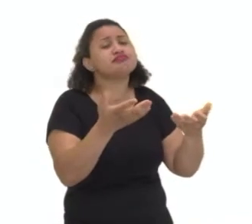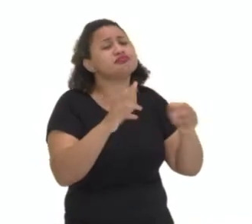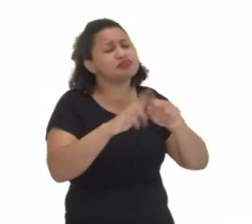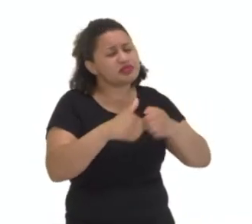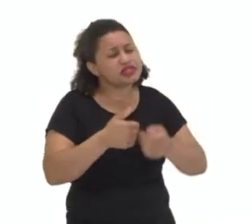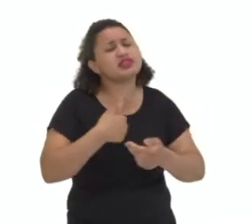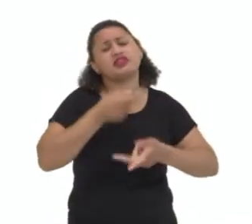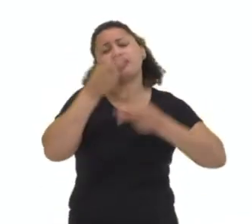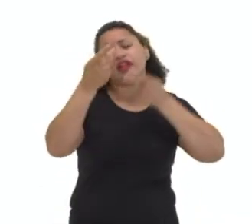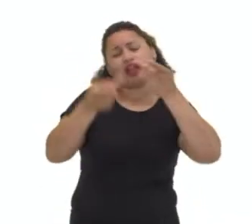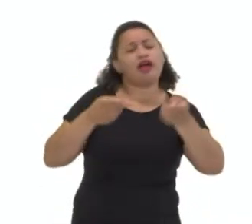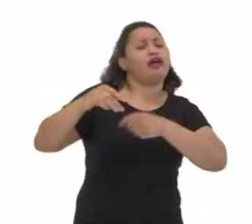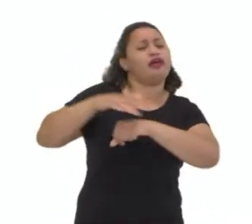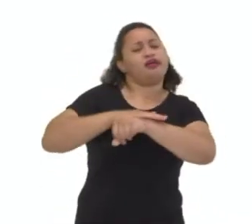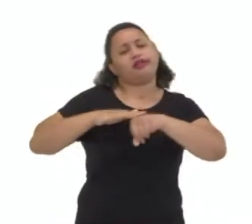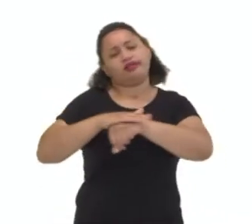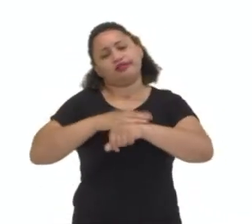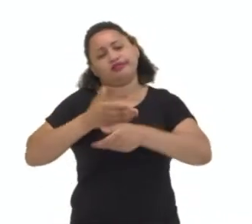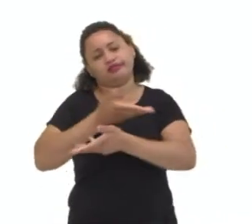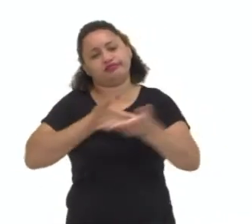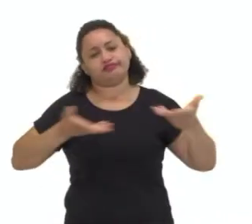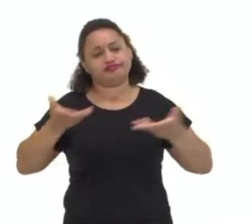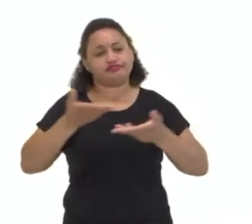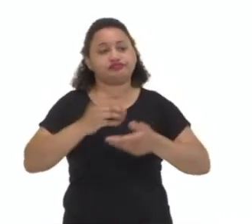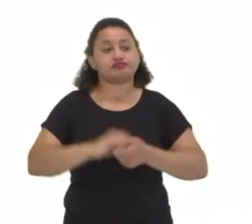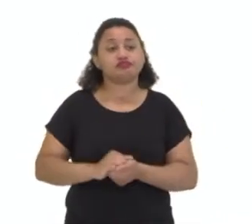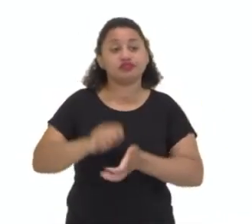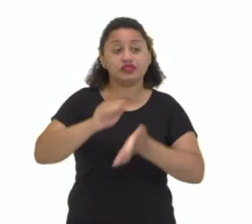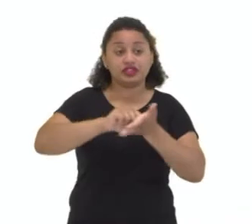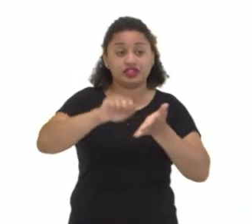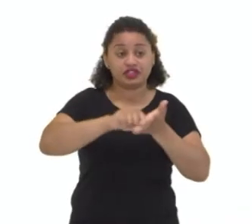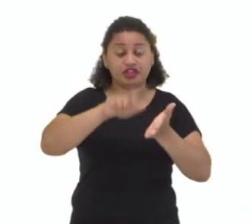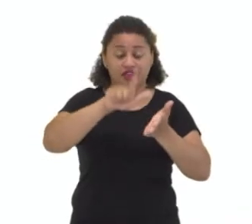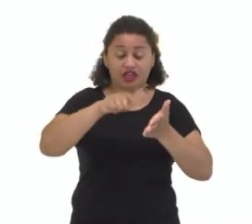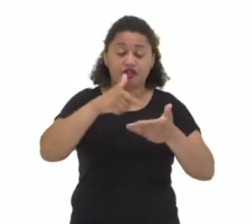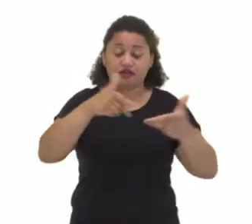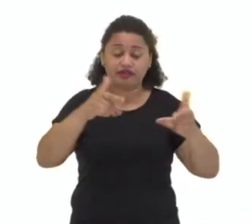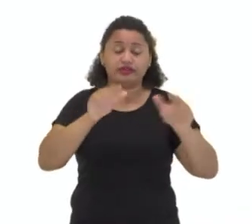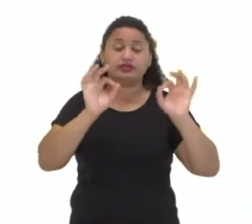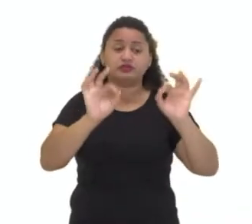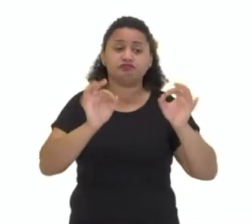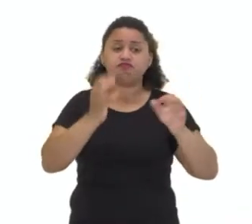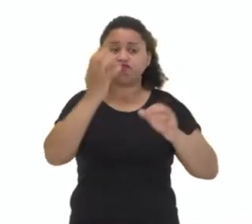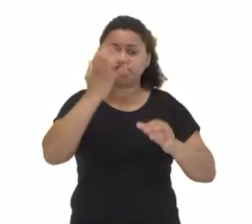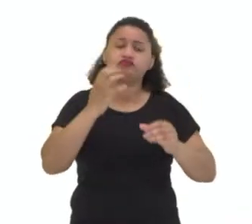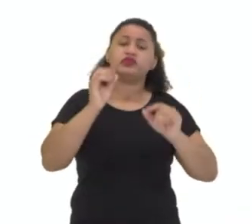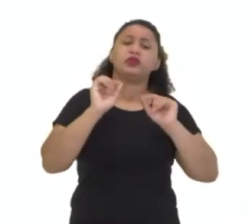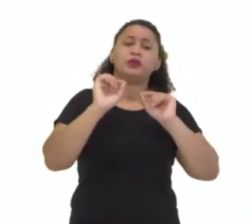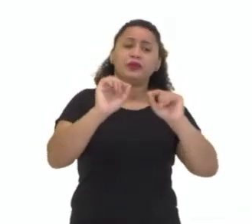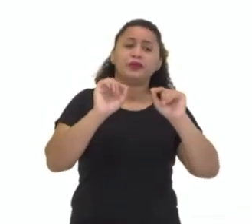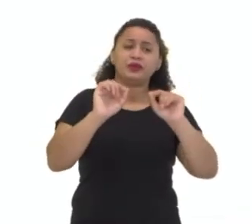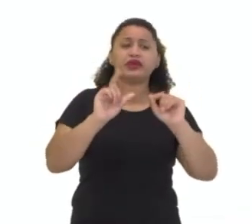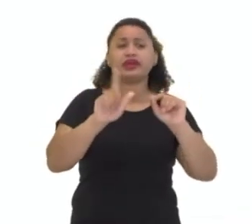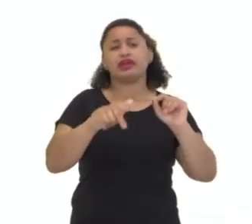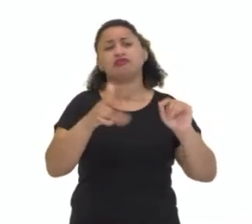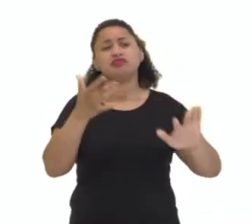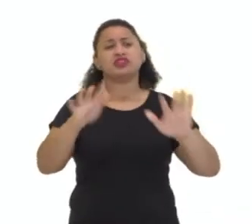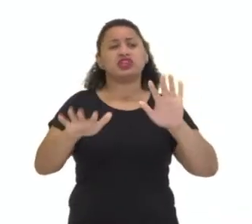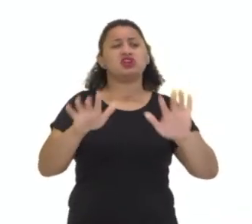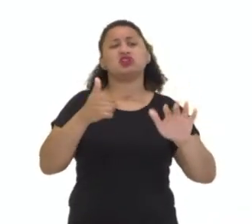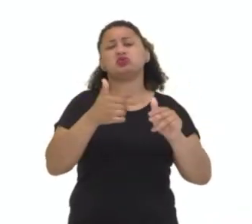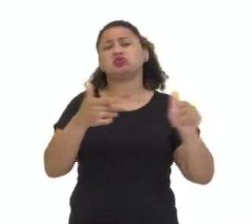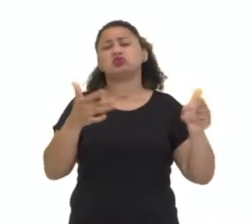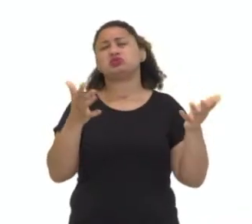conversa. Escrever é um ofício sórdido, é uma espécie de autofagia e eu talvez dissesse coisa